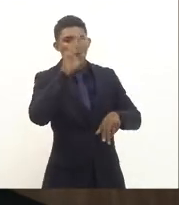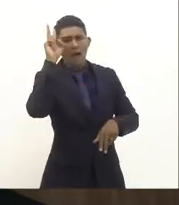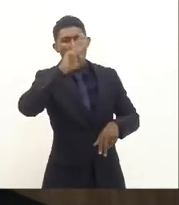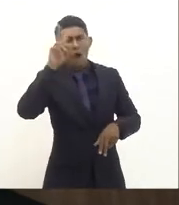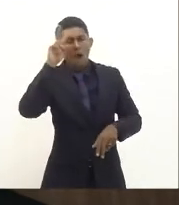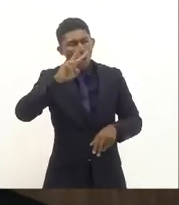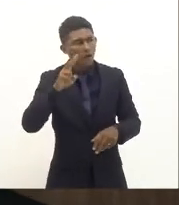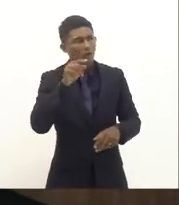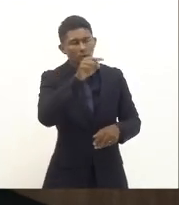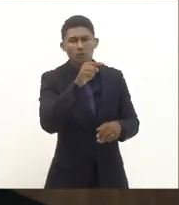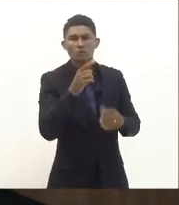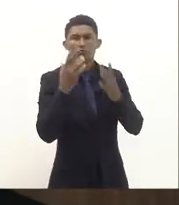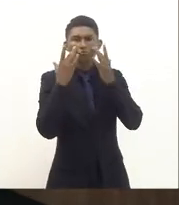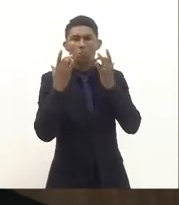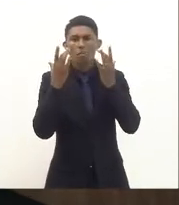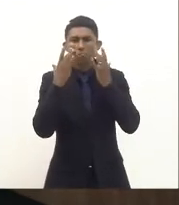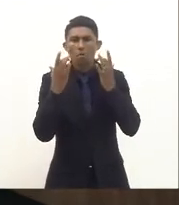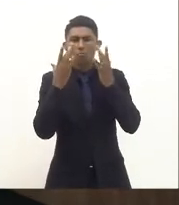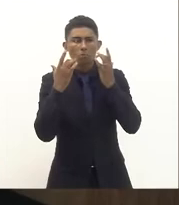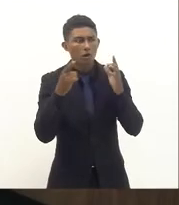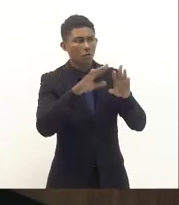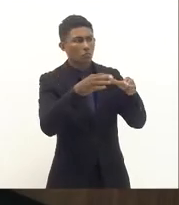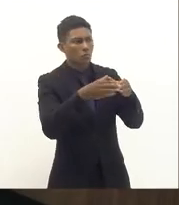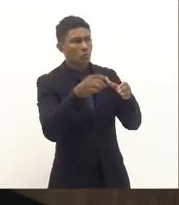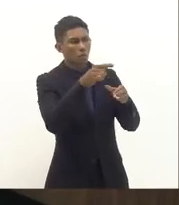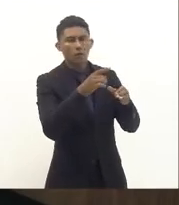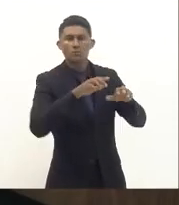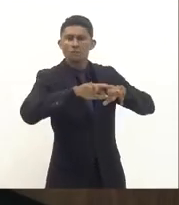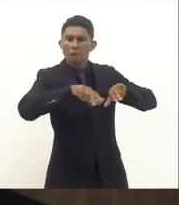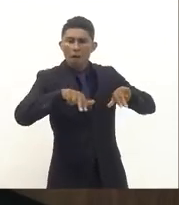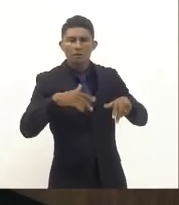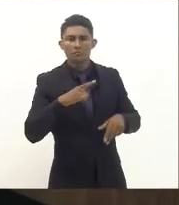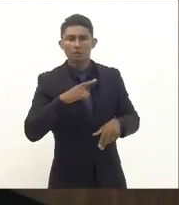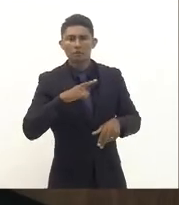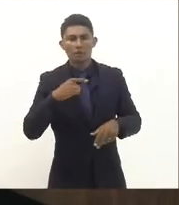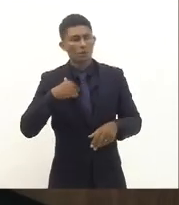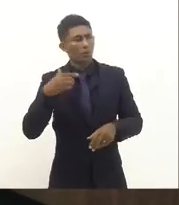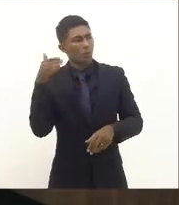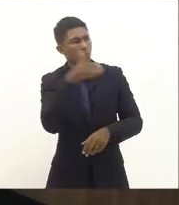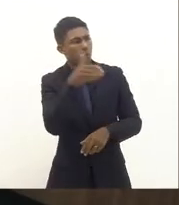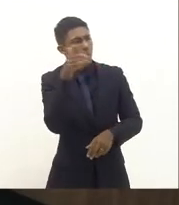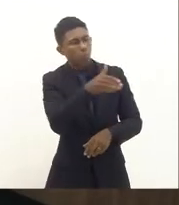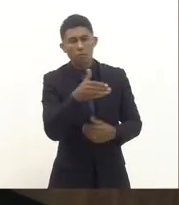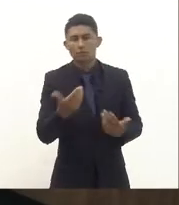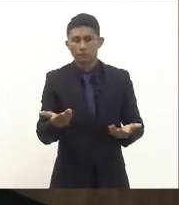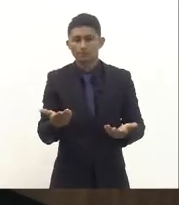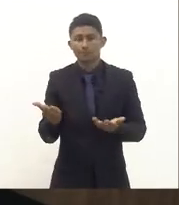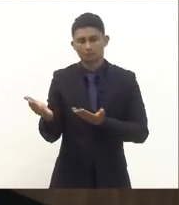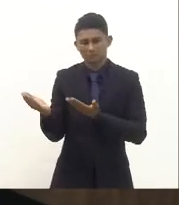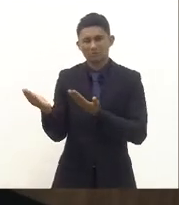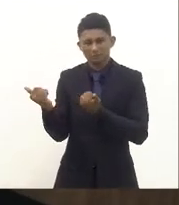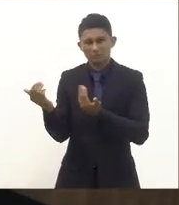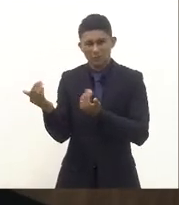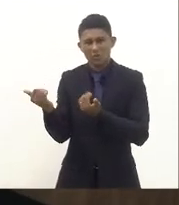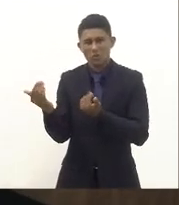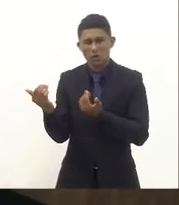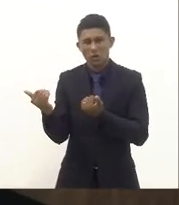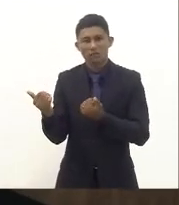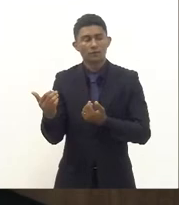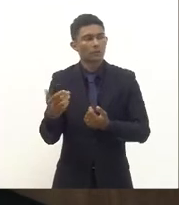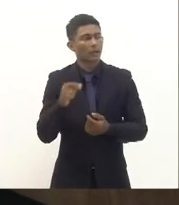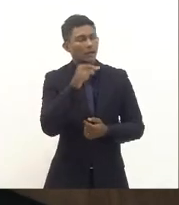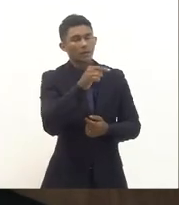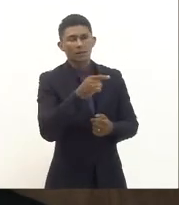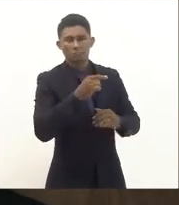narradas e vivenciadas com a experimentação dessa Juventude e aí para esse jovem que sai ou e protagonizou